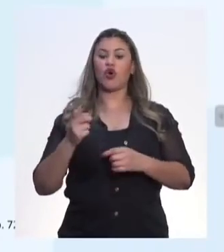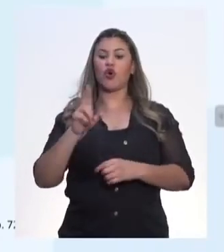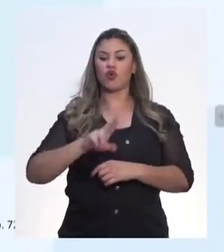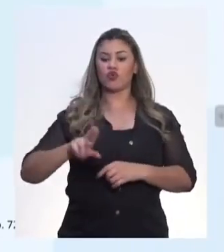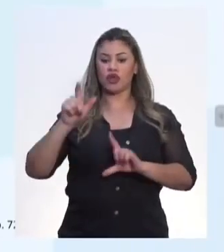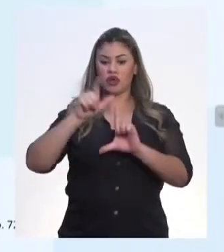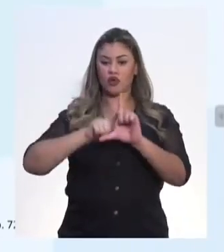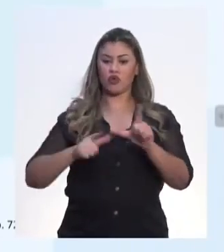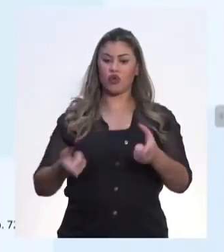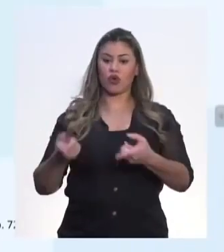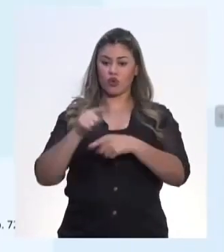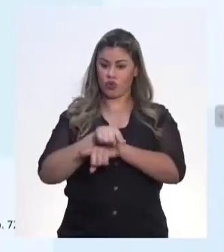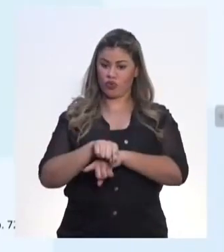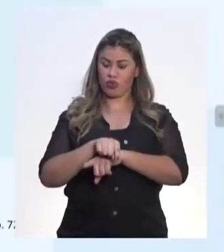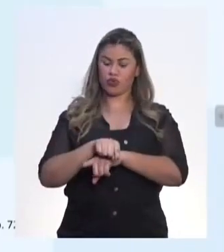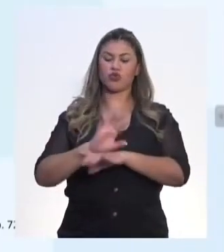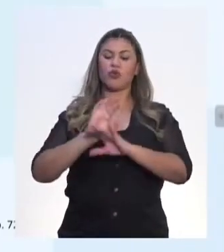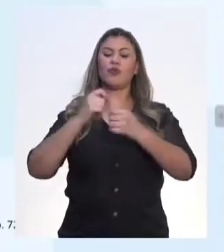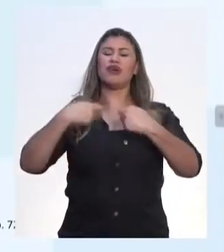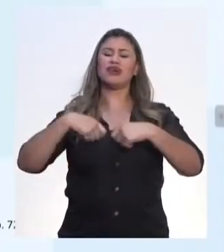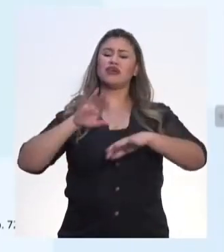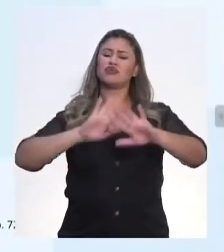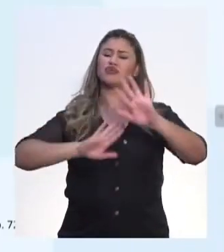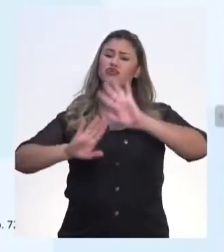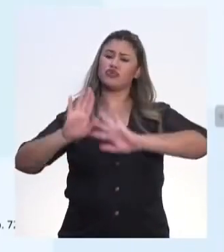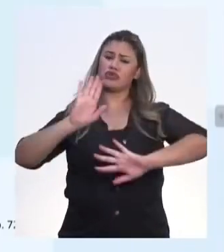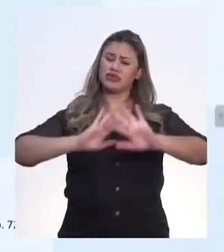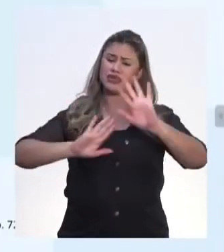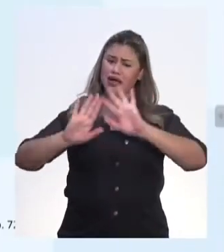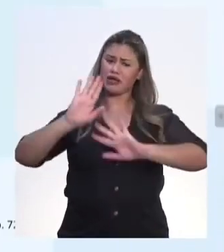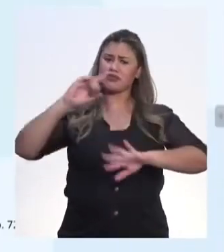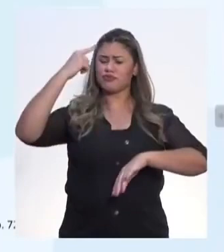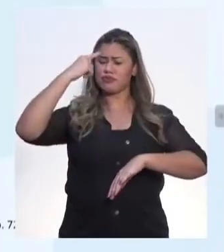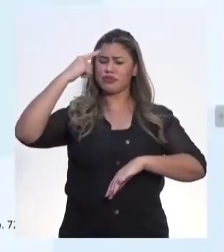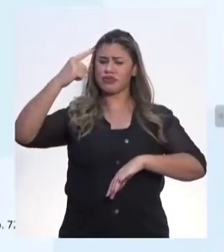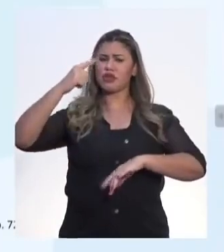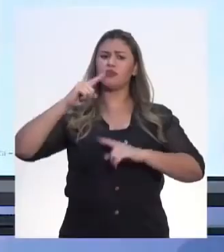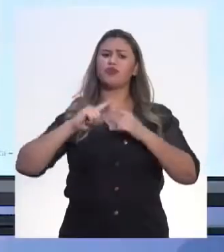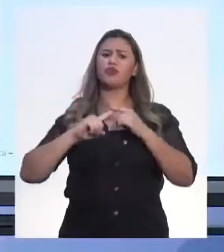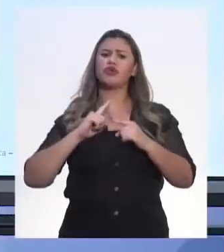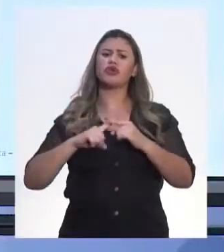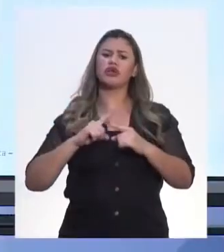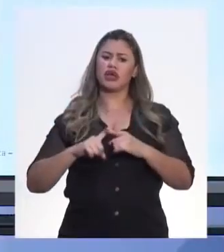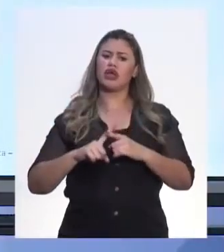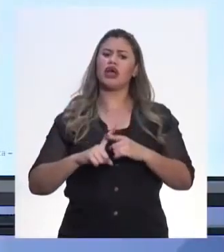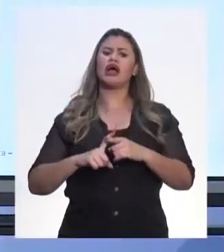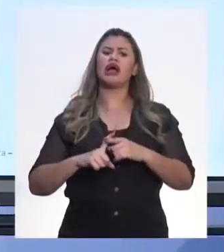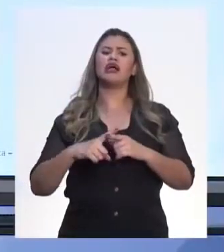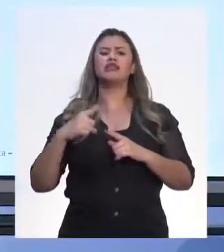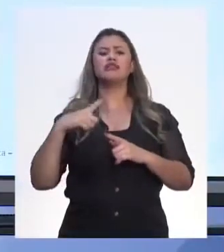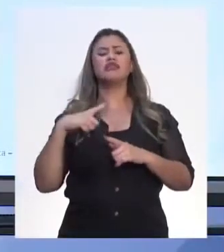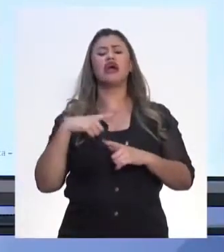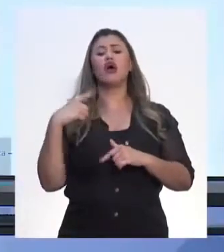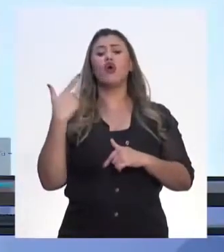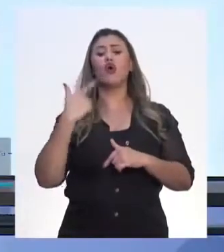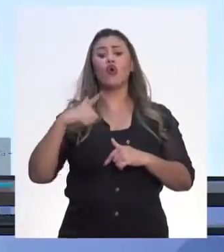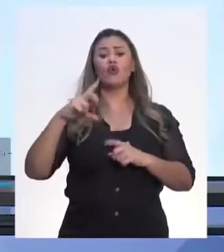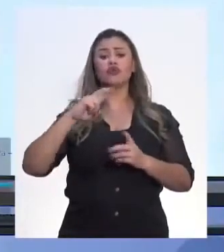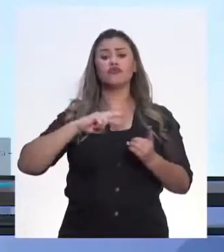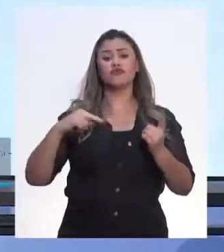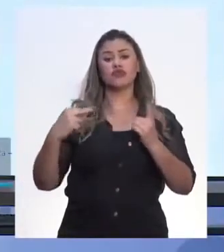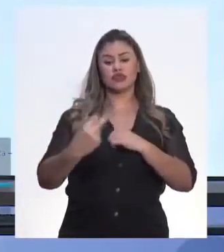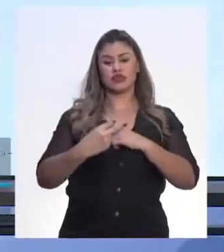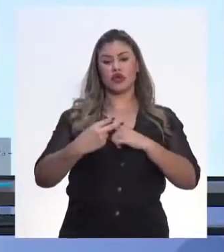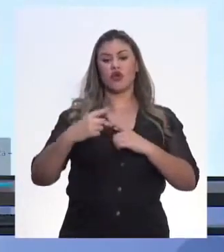pelo vértice. Isso, tomar muito cuidado, né, principalmente nessa relação, porque aí é uma outra forma de eu enxergar. Eu estou vendo